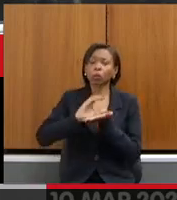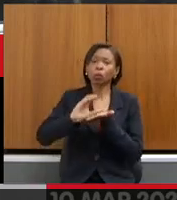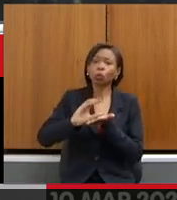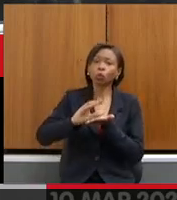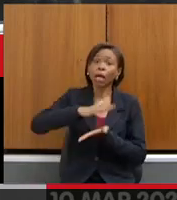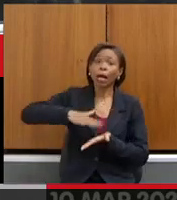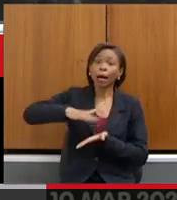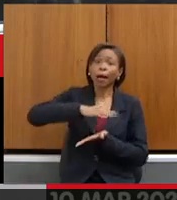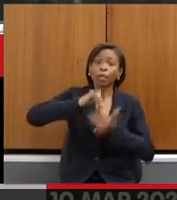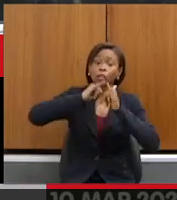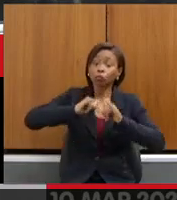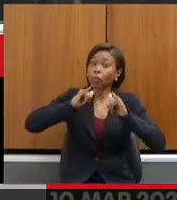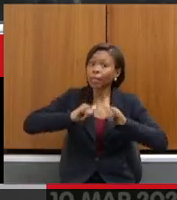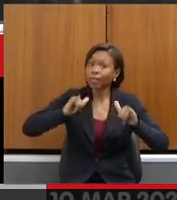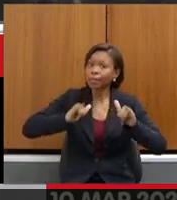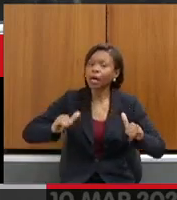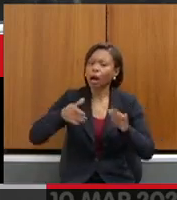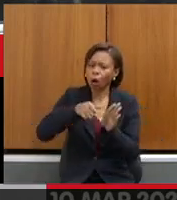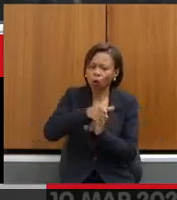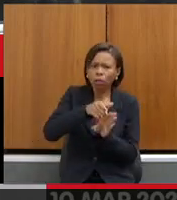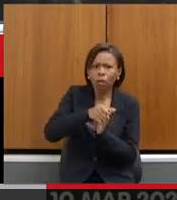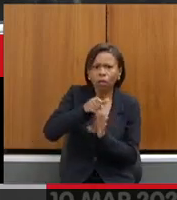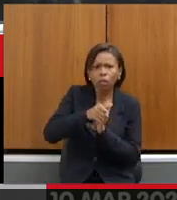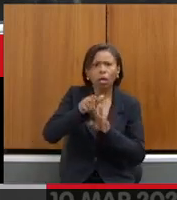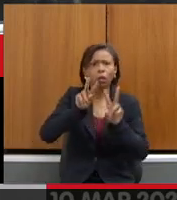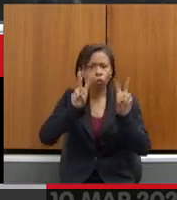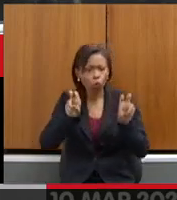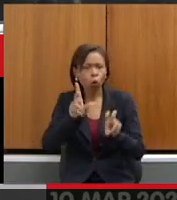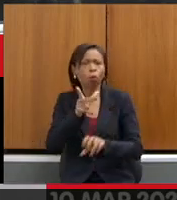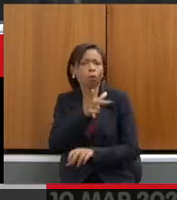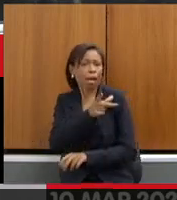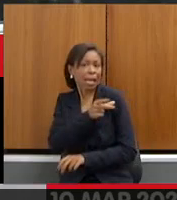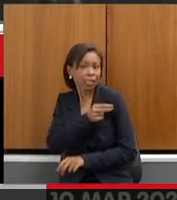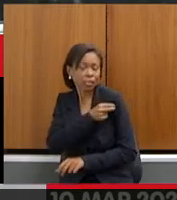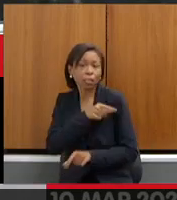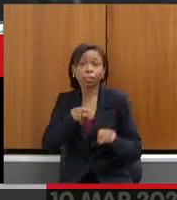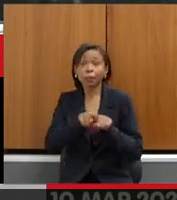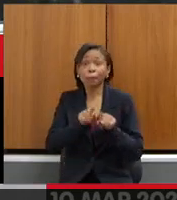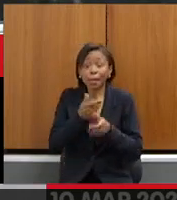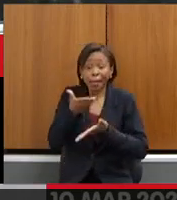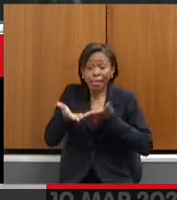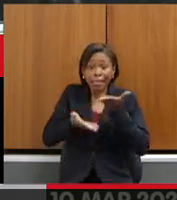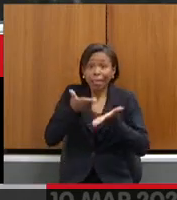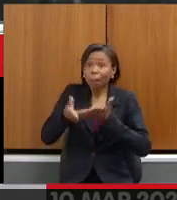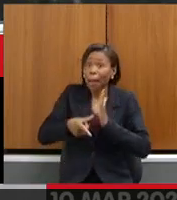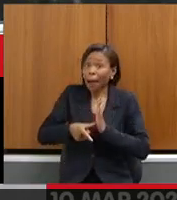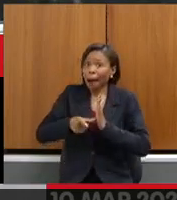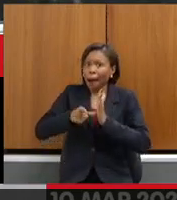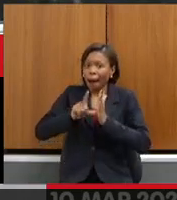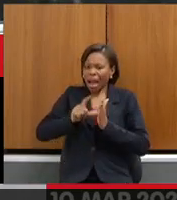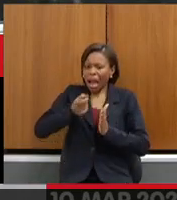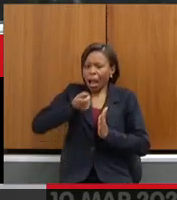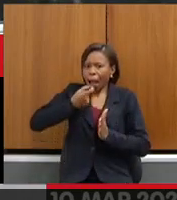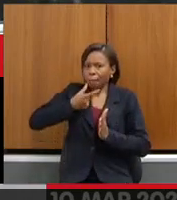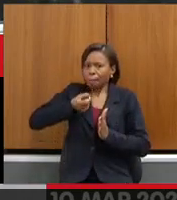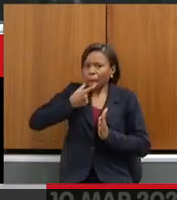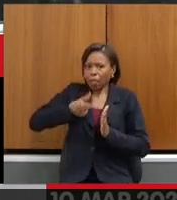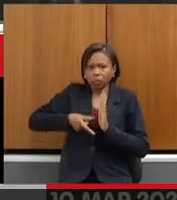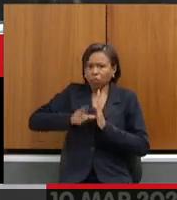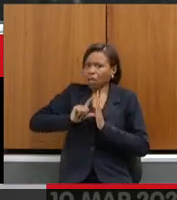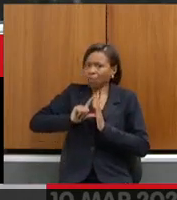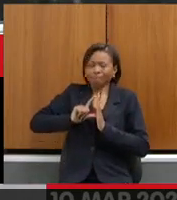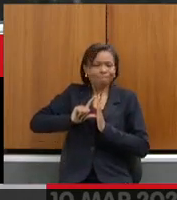e mobilização orientação com relação a vacina com relação ao tratamento precoce que a gente sabe que não funciona é importante